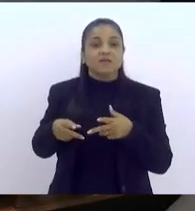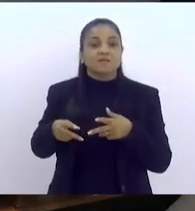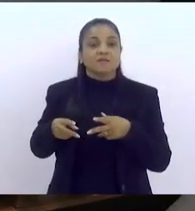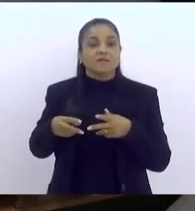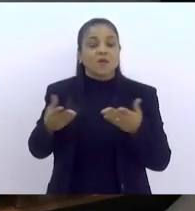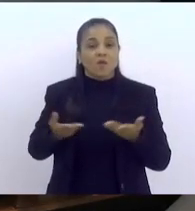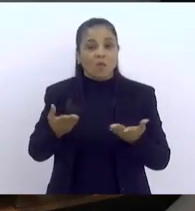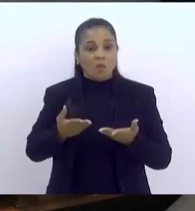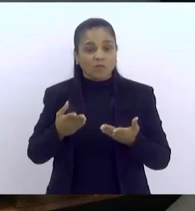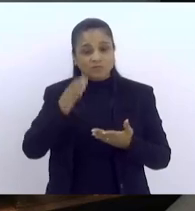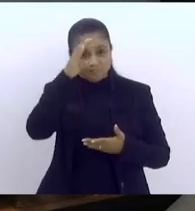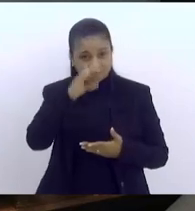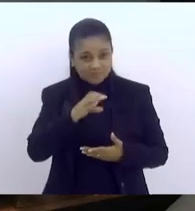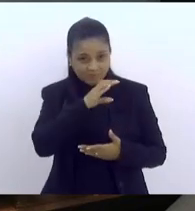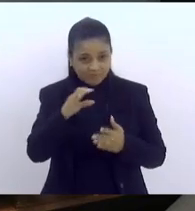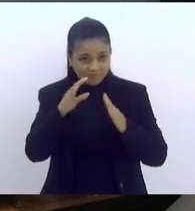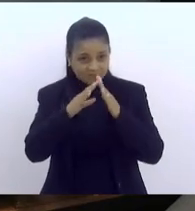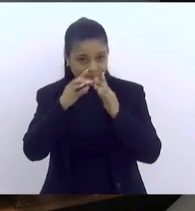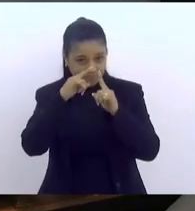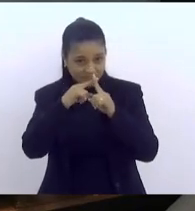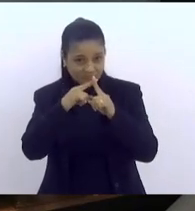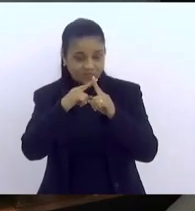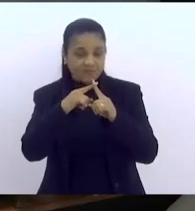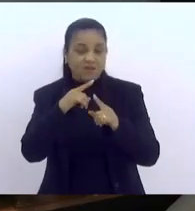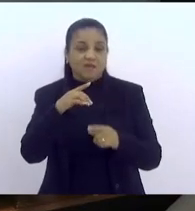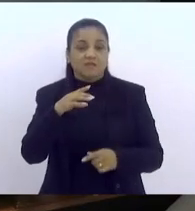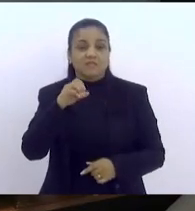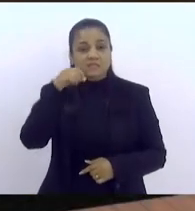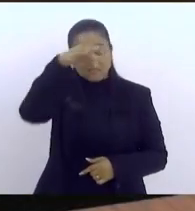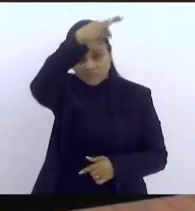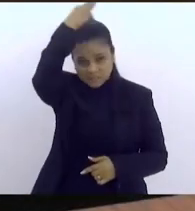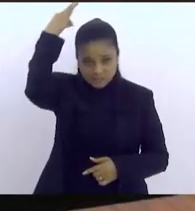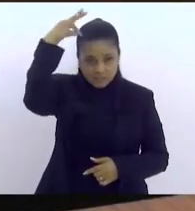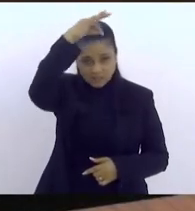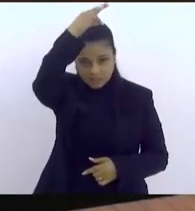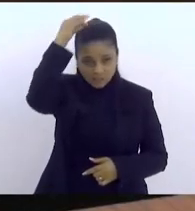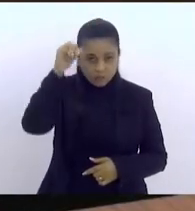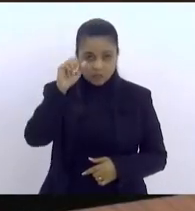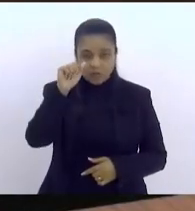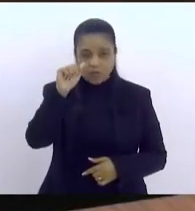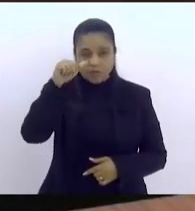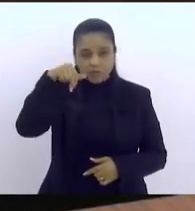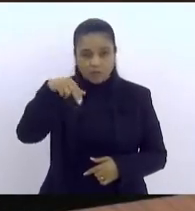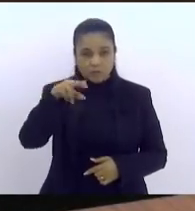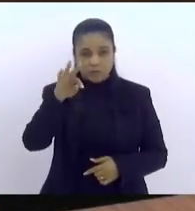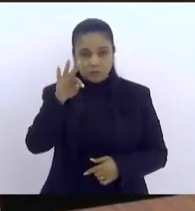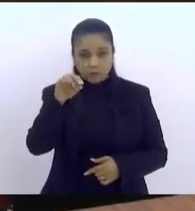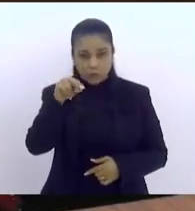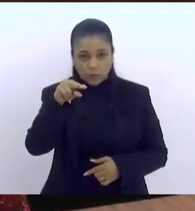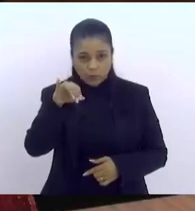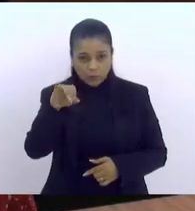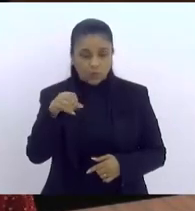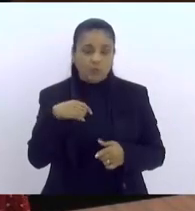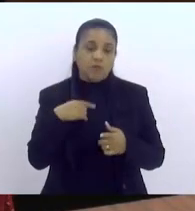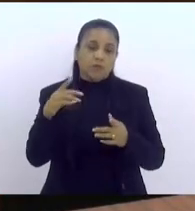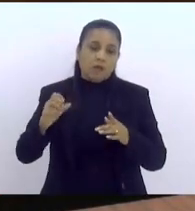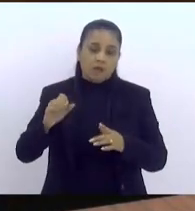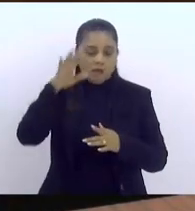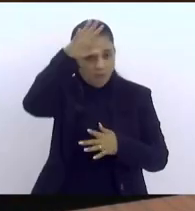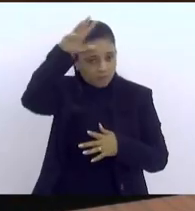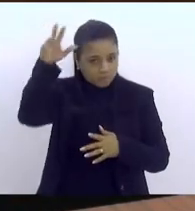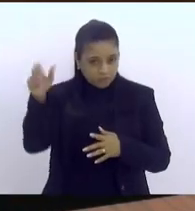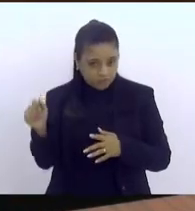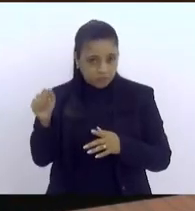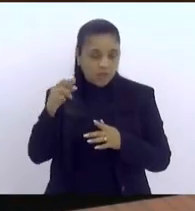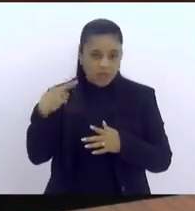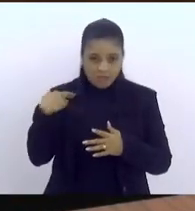Santo Antônio. Mas para a Umbanda e muitas religiões de matriz africana, é também o dia de Exu. Então, já que estamos defendendo aqui a